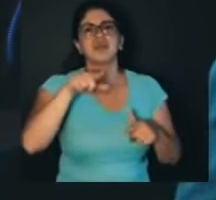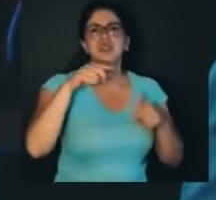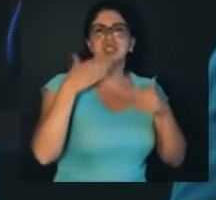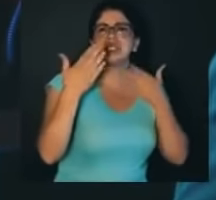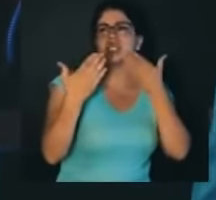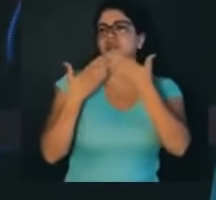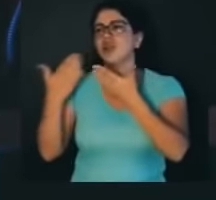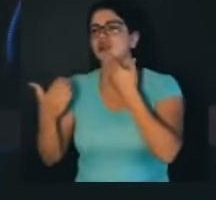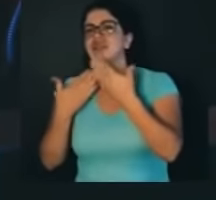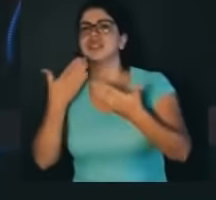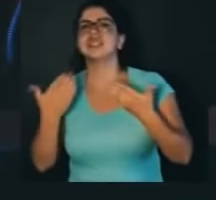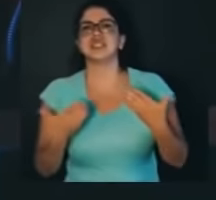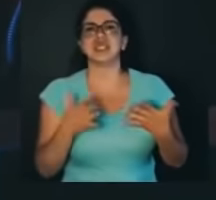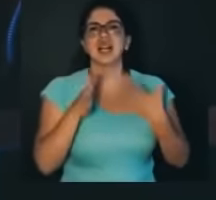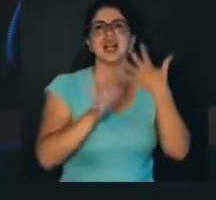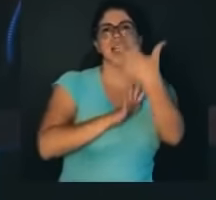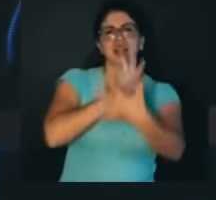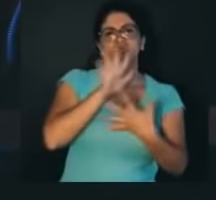maneira possível com eles.